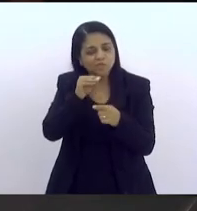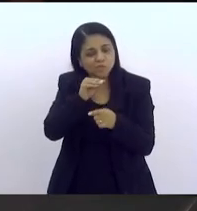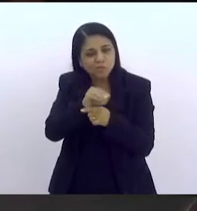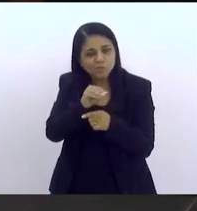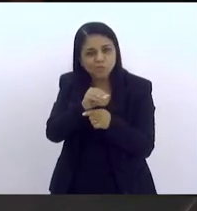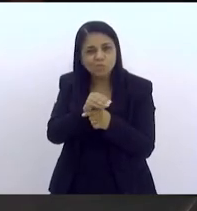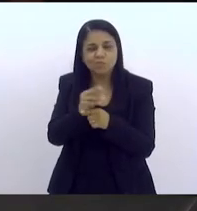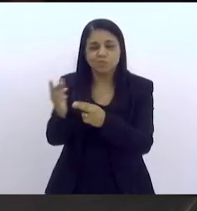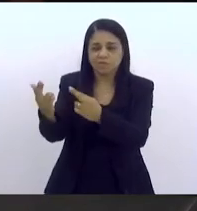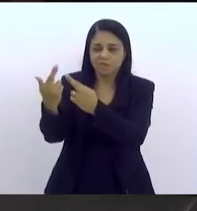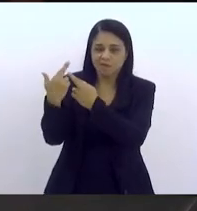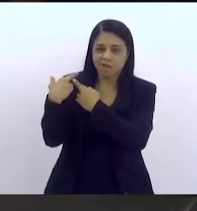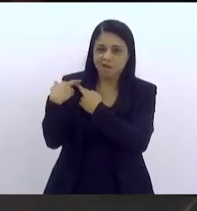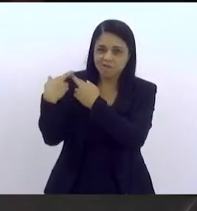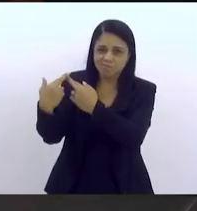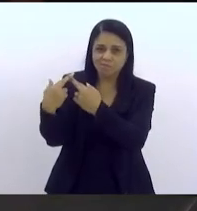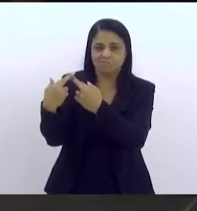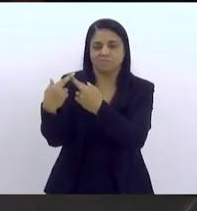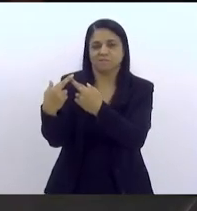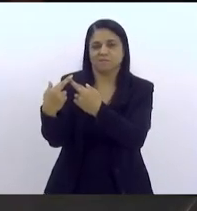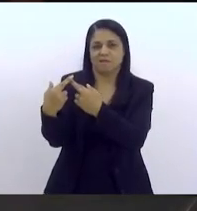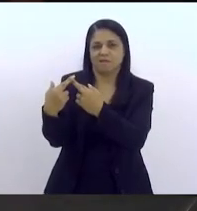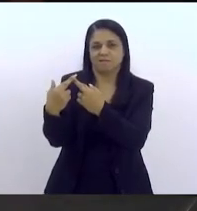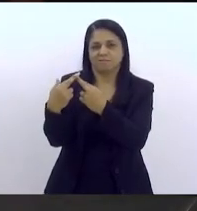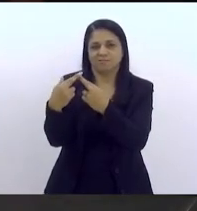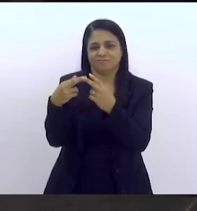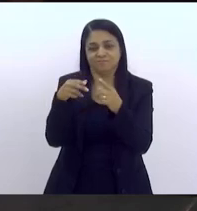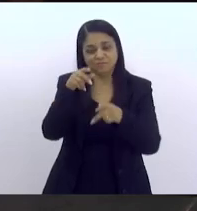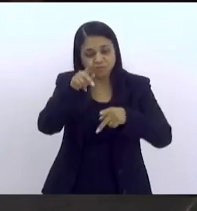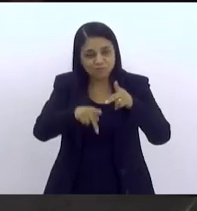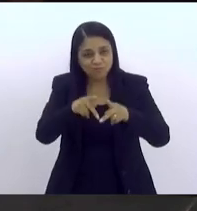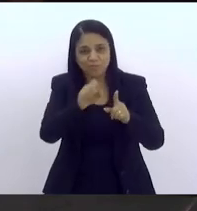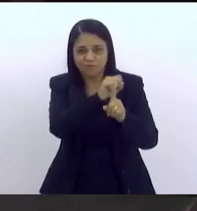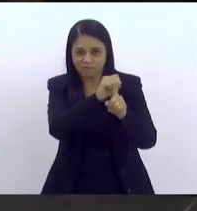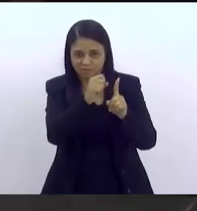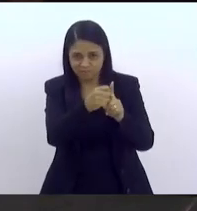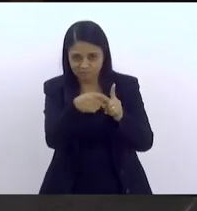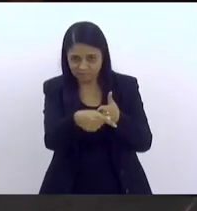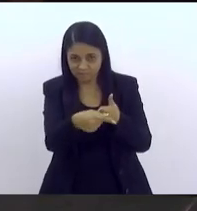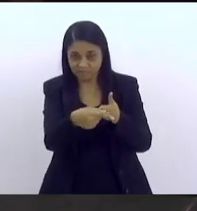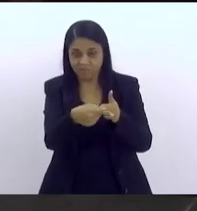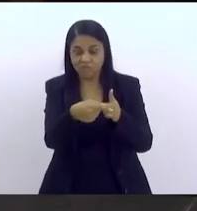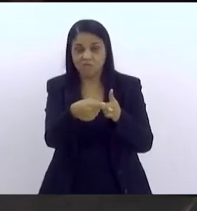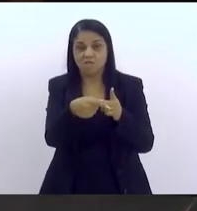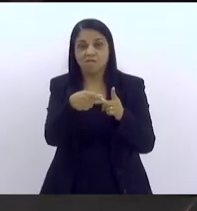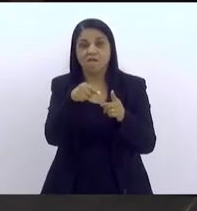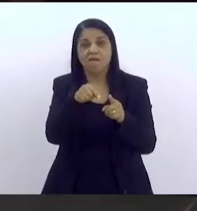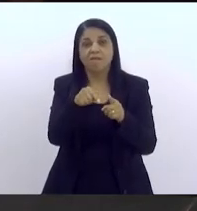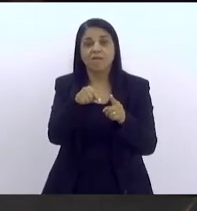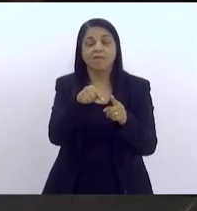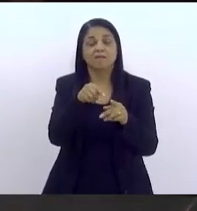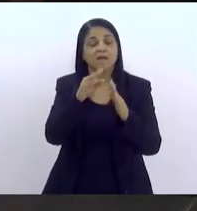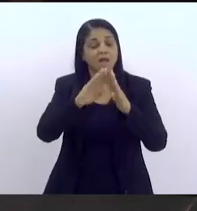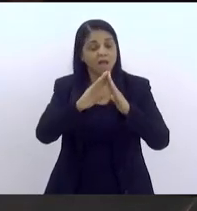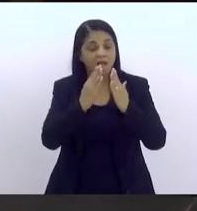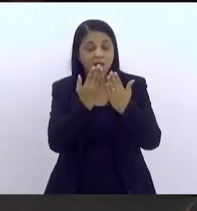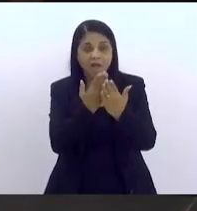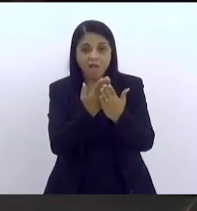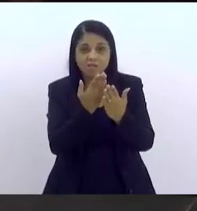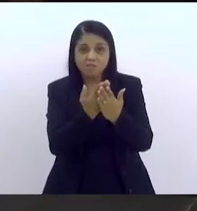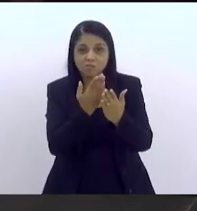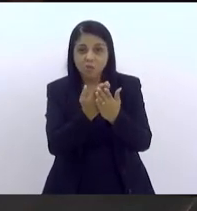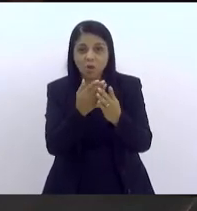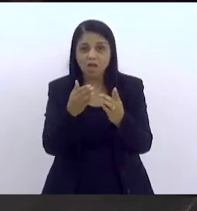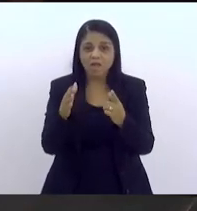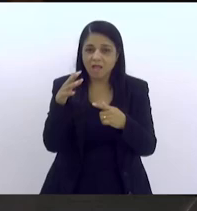responsabilidade da sociedade é uma imagem da escola que trata a escola como Redentora dentro da